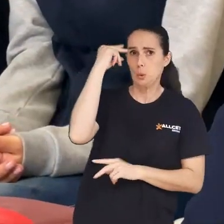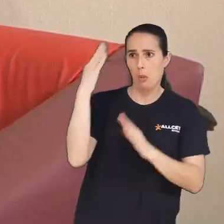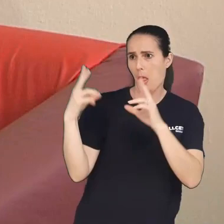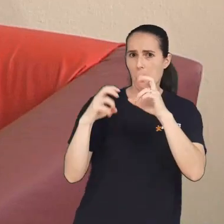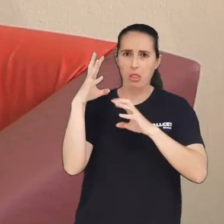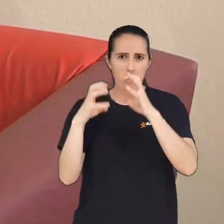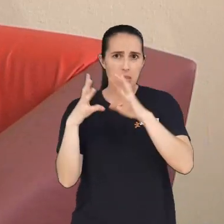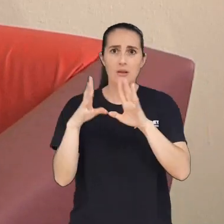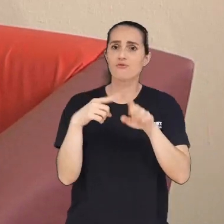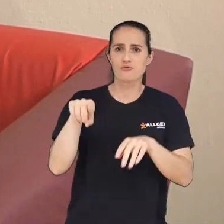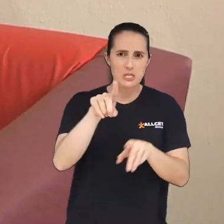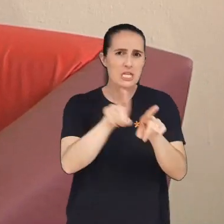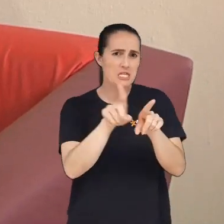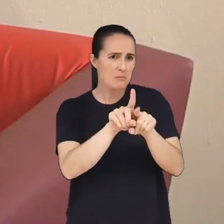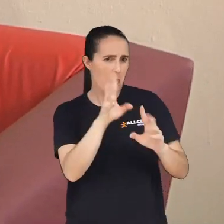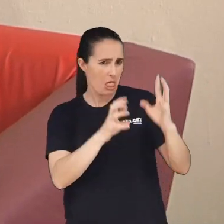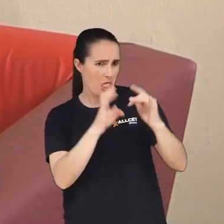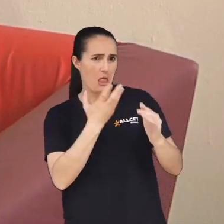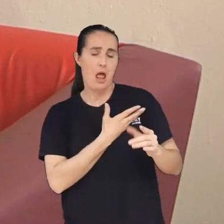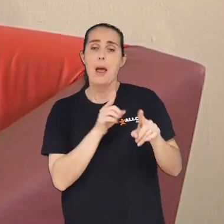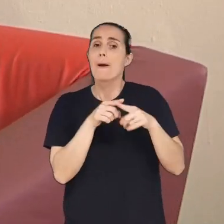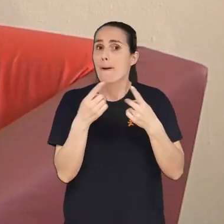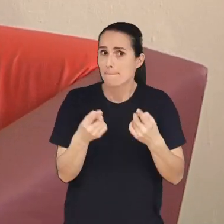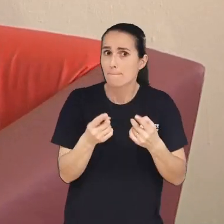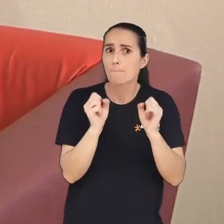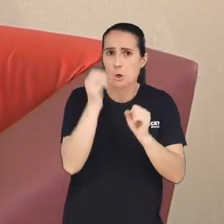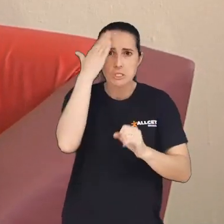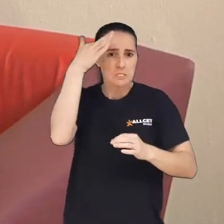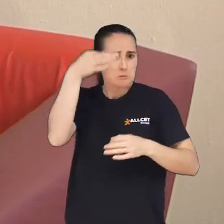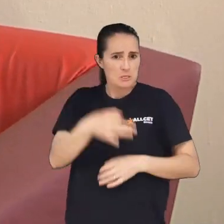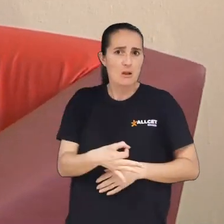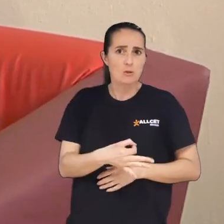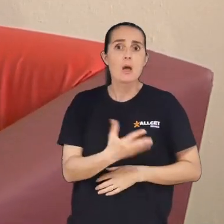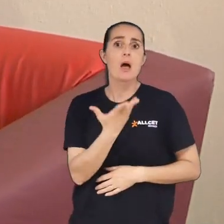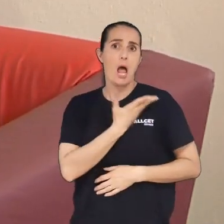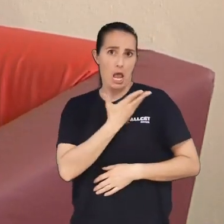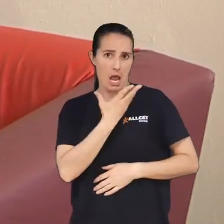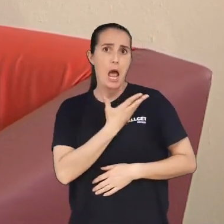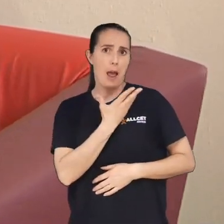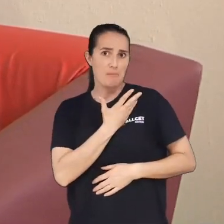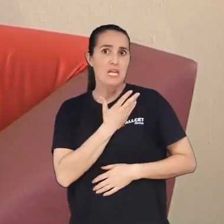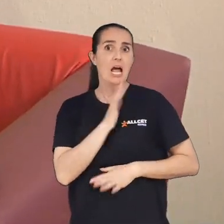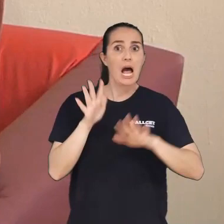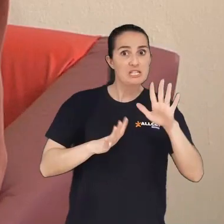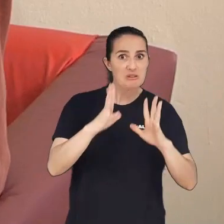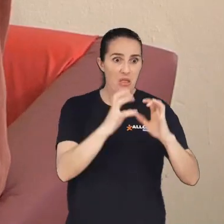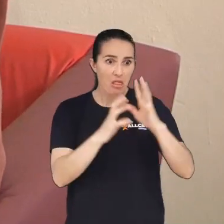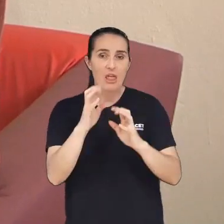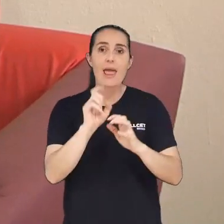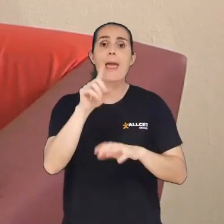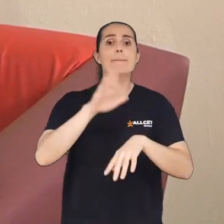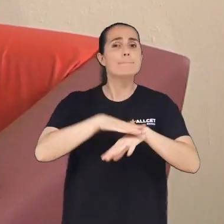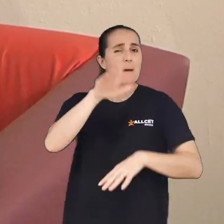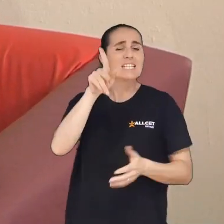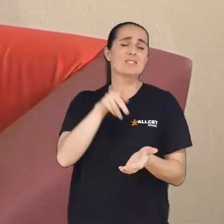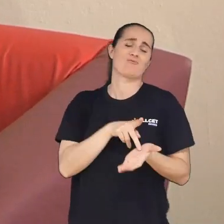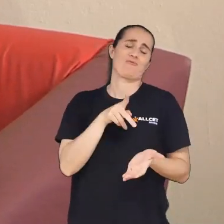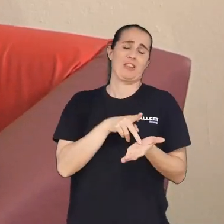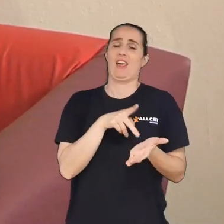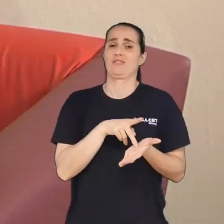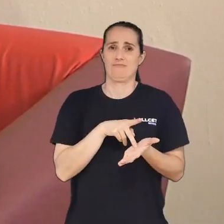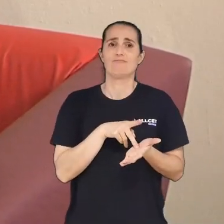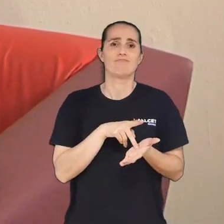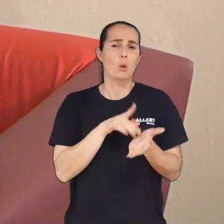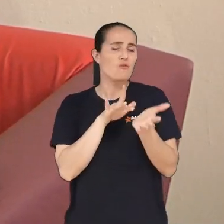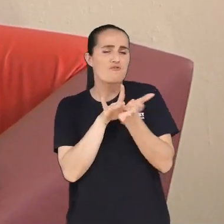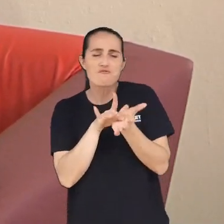com os amigos de vocês, mas podem ter certeza absoluta que essas amizades são as mais sinceras, não tem nada que